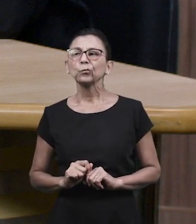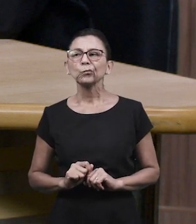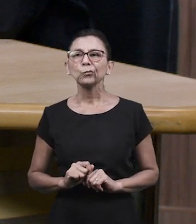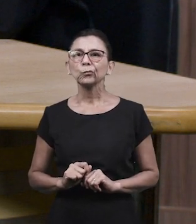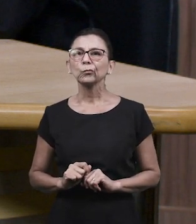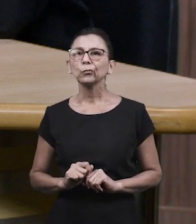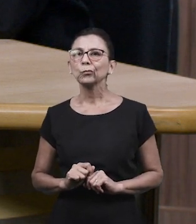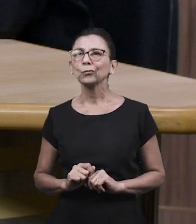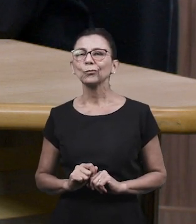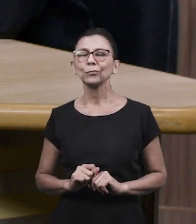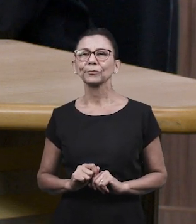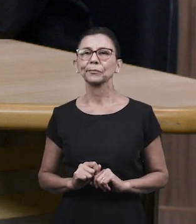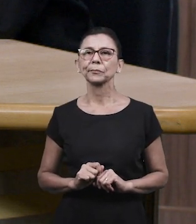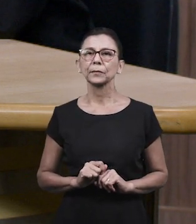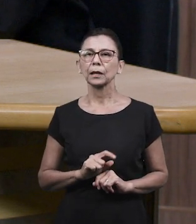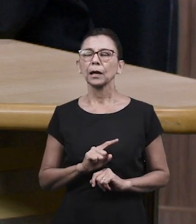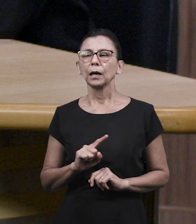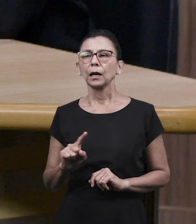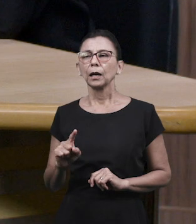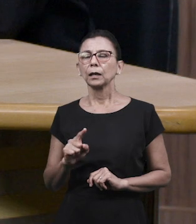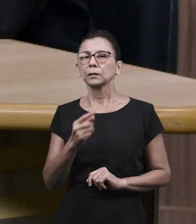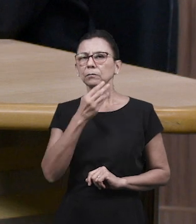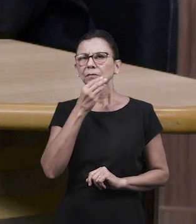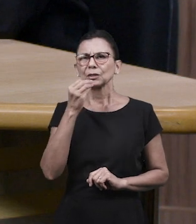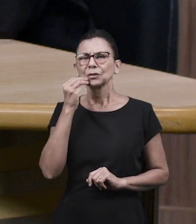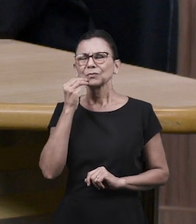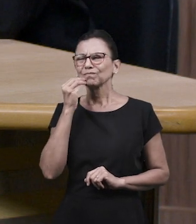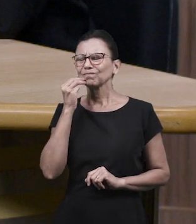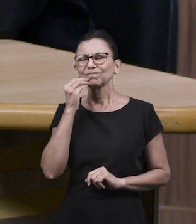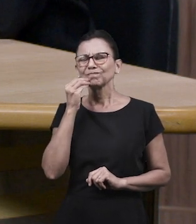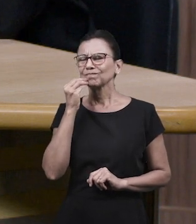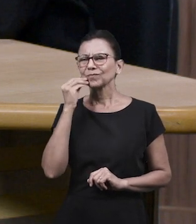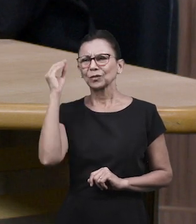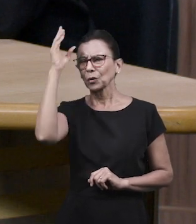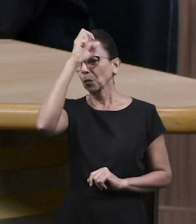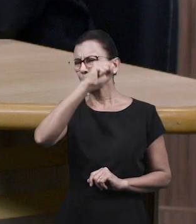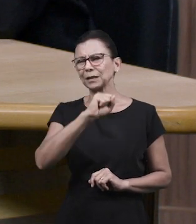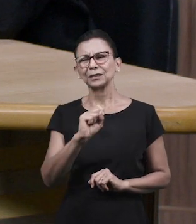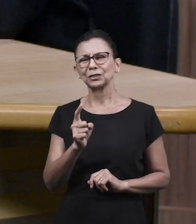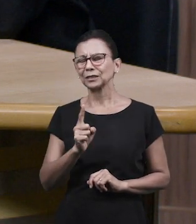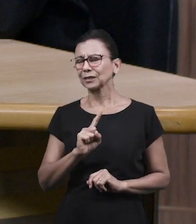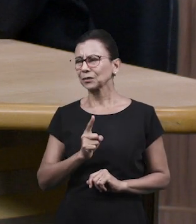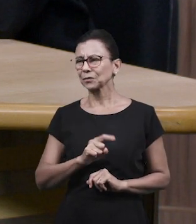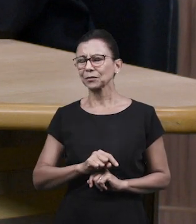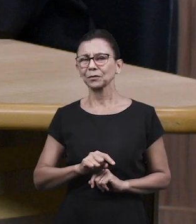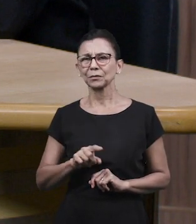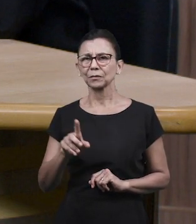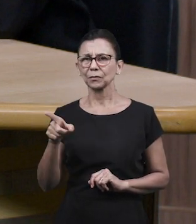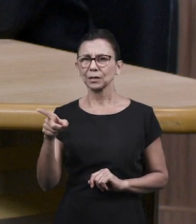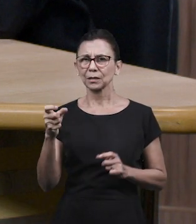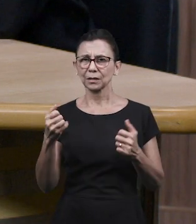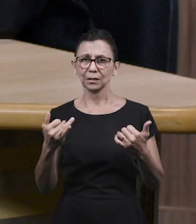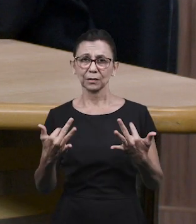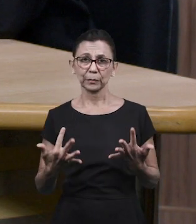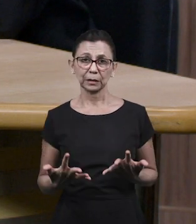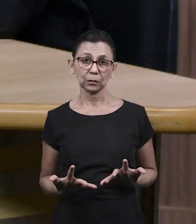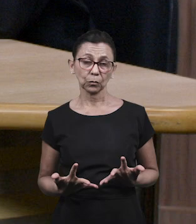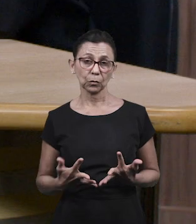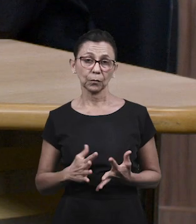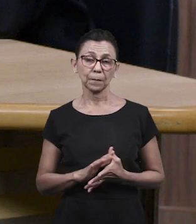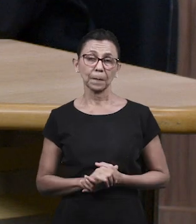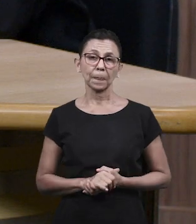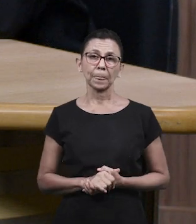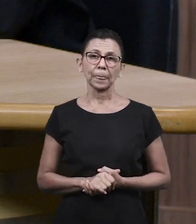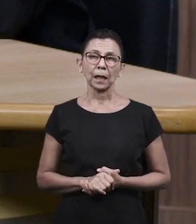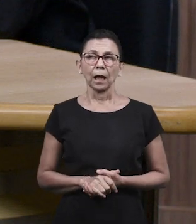não compreendem esse jejum, tá? Você já falou aqui que não é a